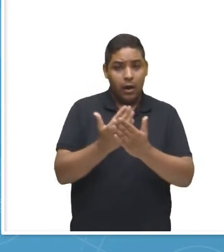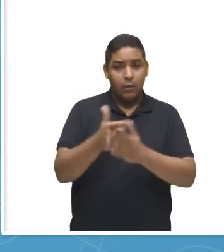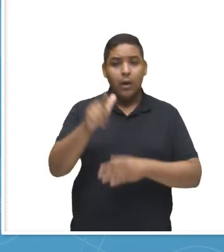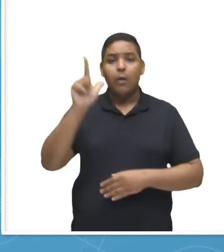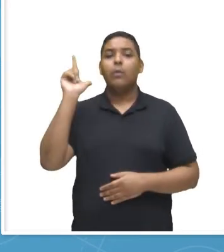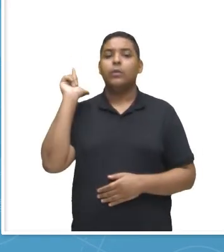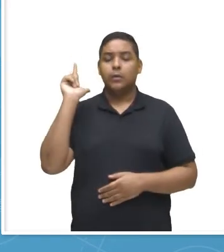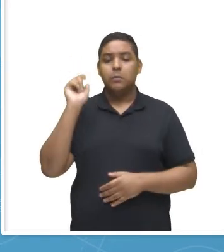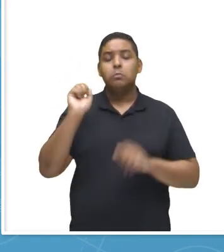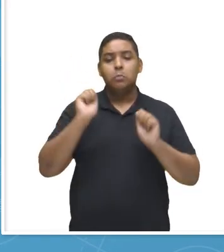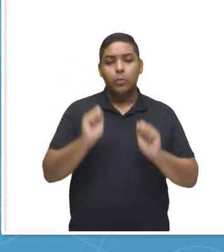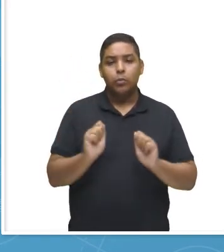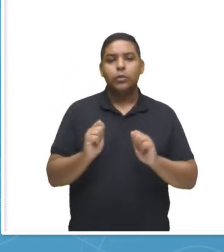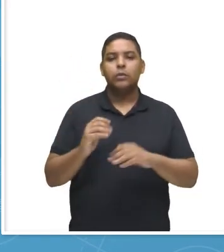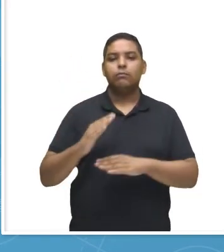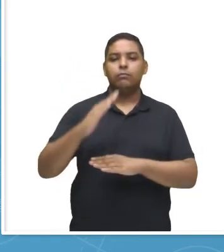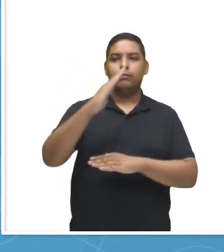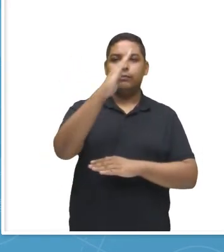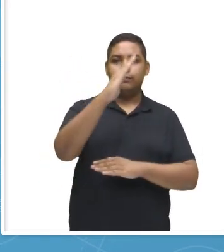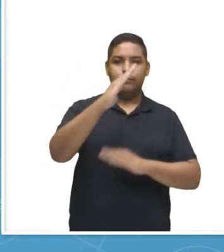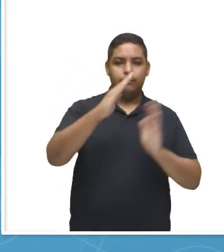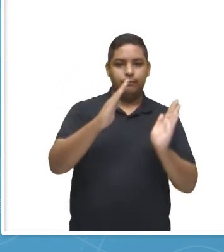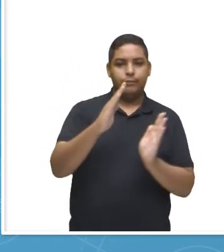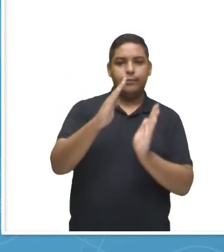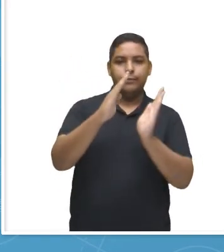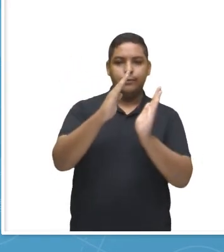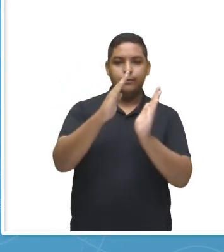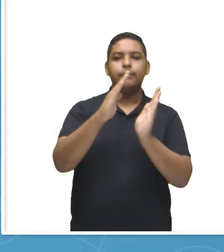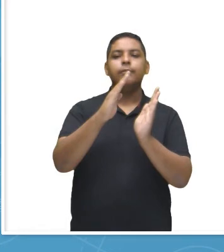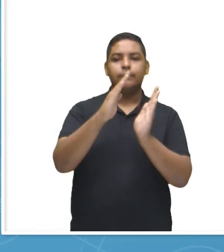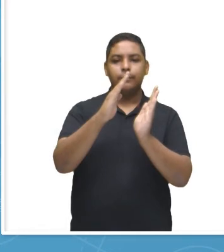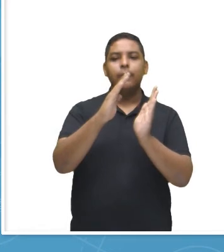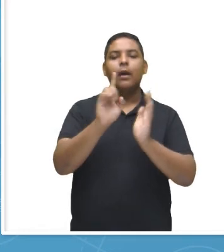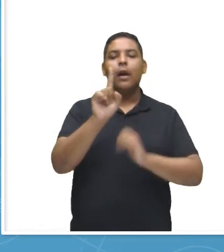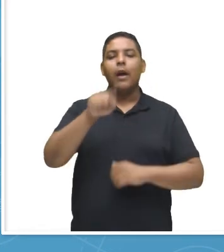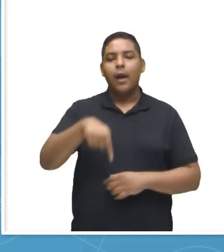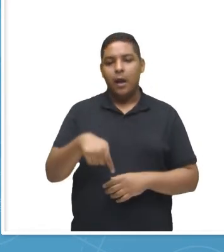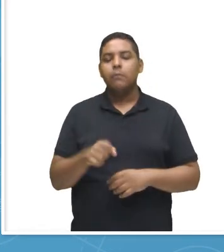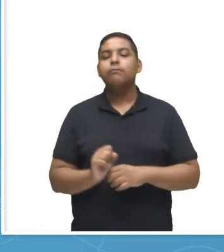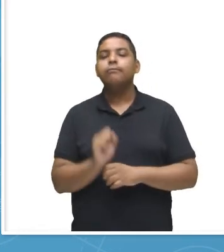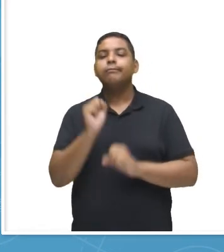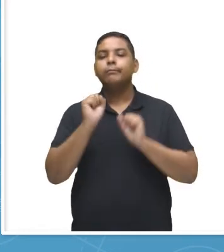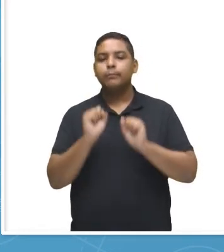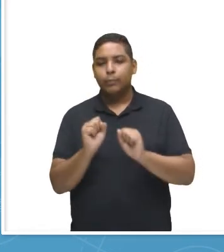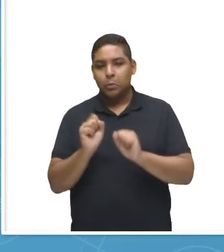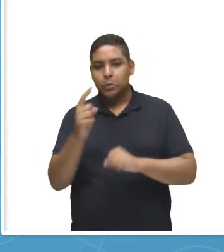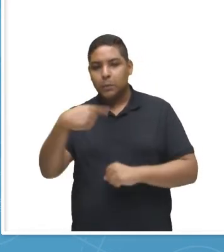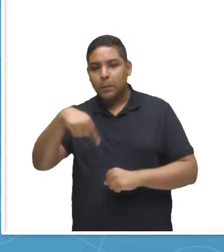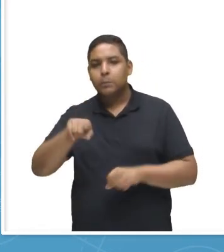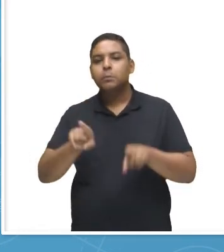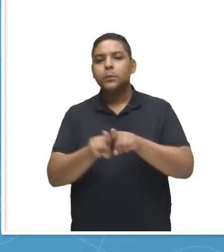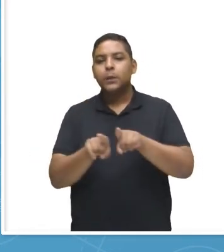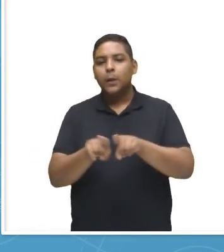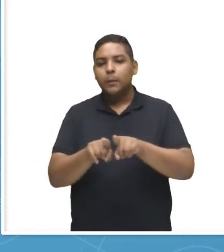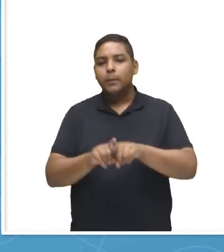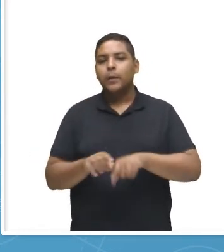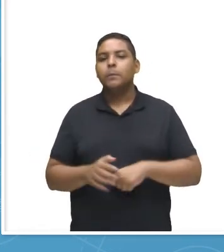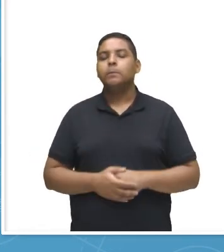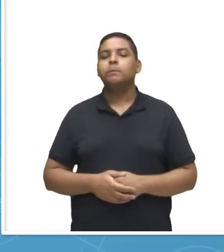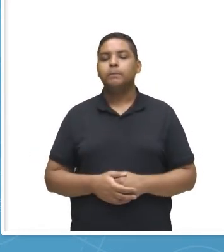inclinação, né? Ou seja, o mesmo ângulo aqui de inclinação, elas vão possuir a mesma distância, né?